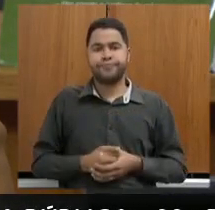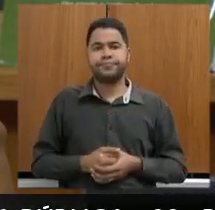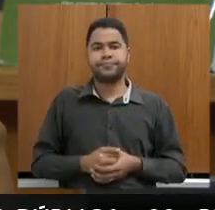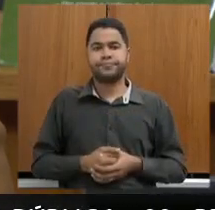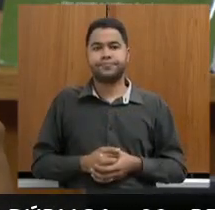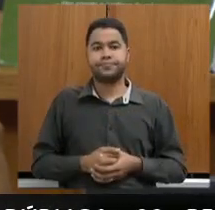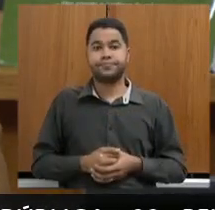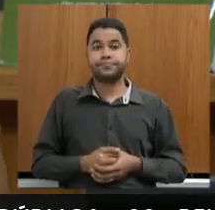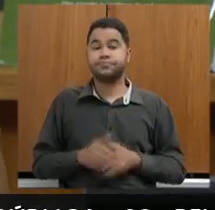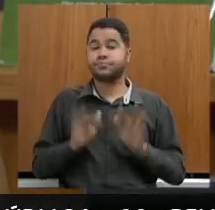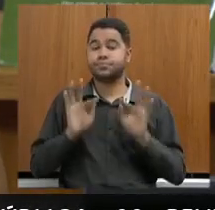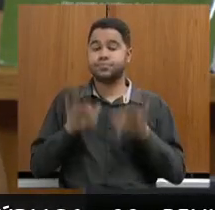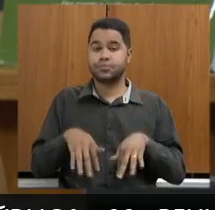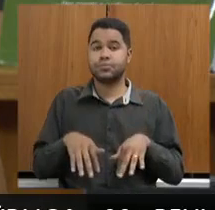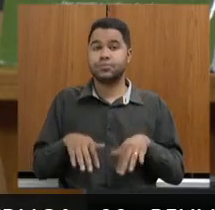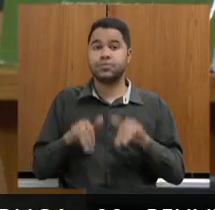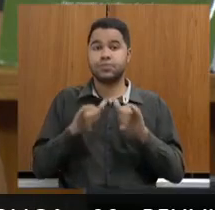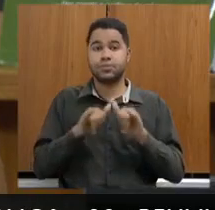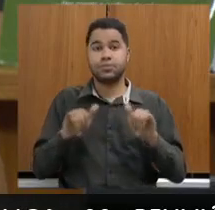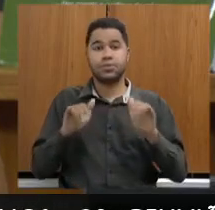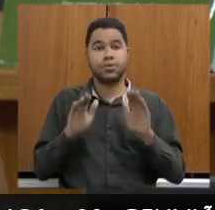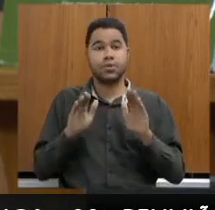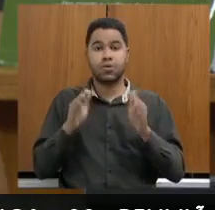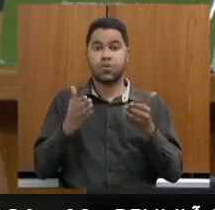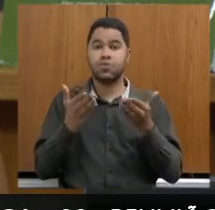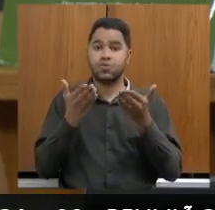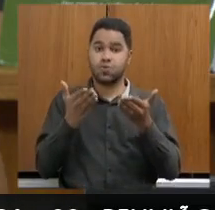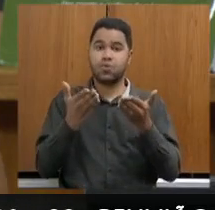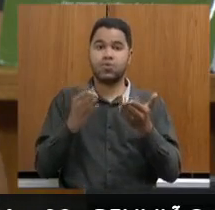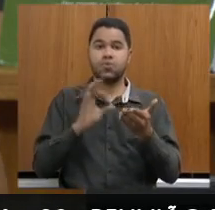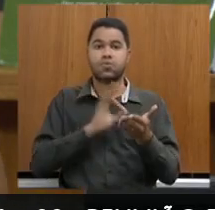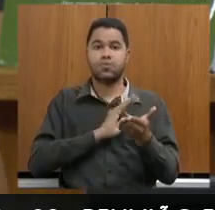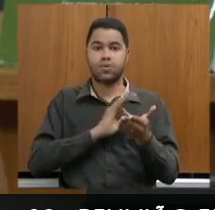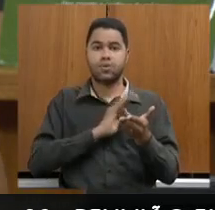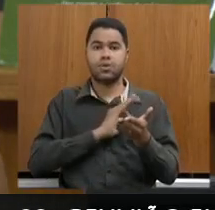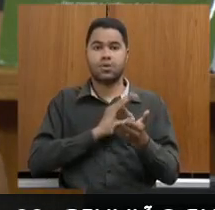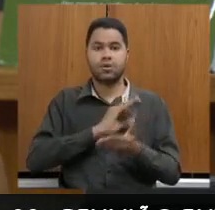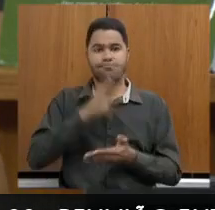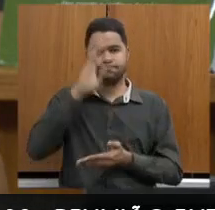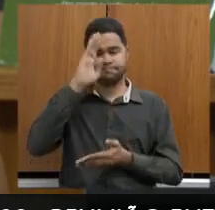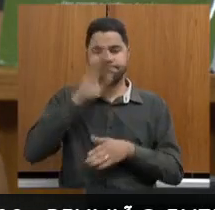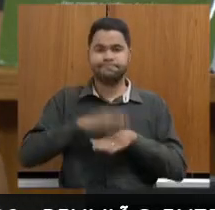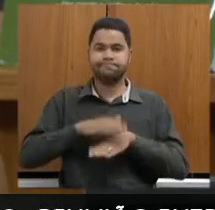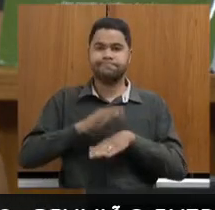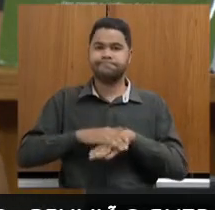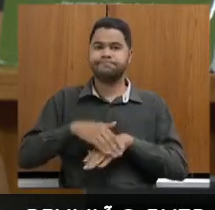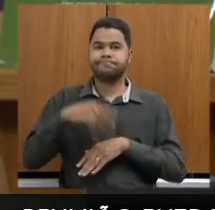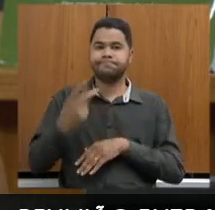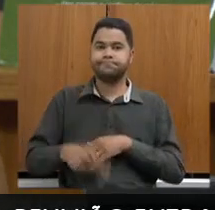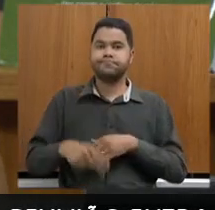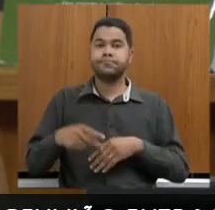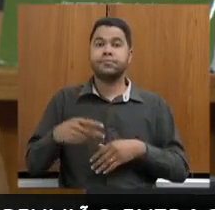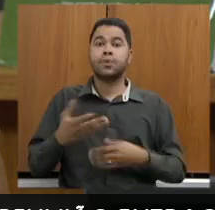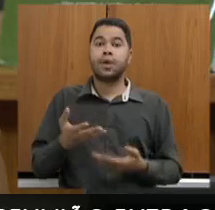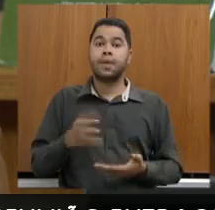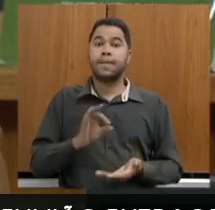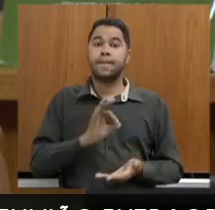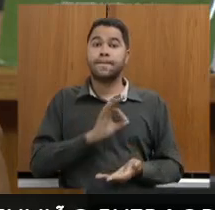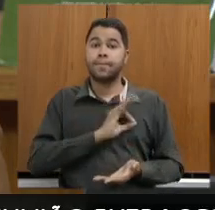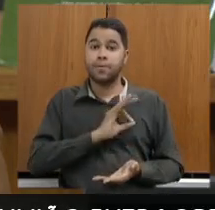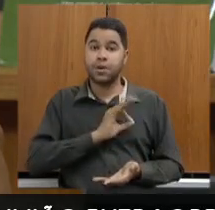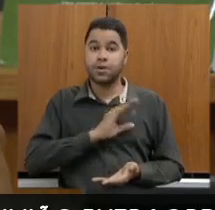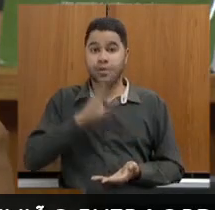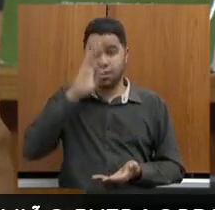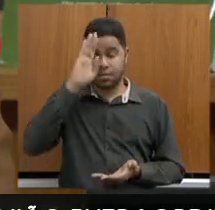e por fim eu dirijo me aqui a todos os policiais militares a grandeza dessa Polícia Militar a